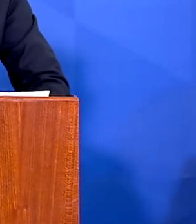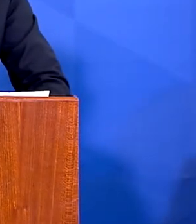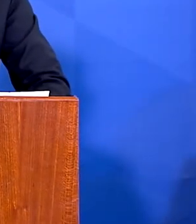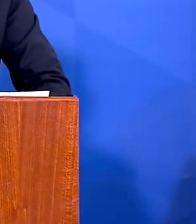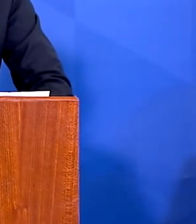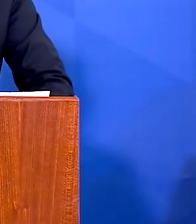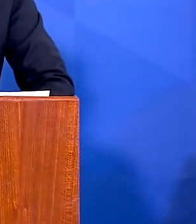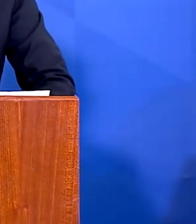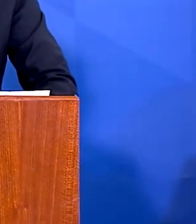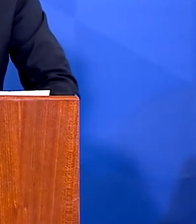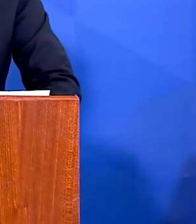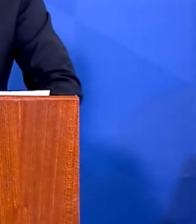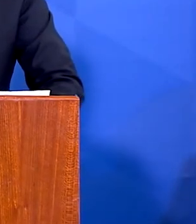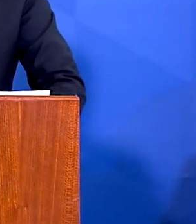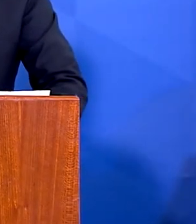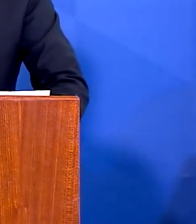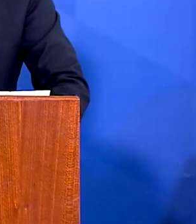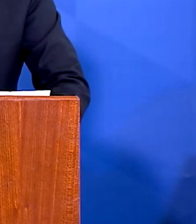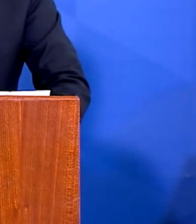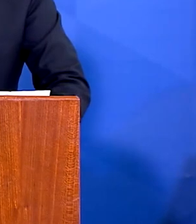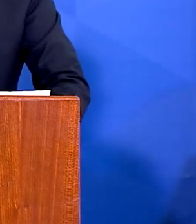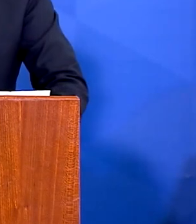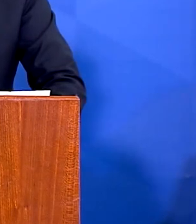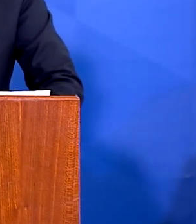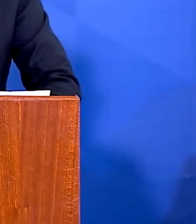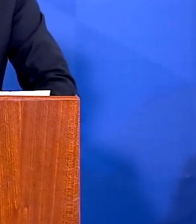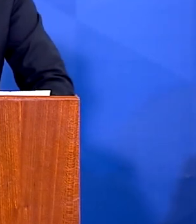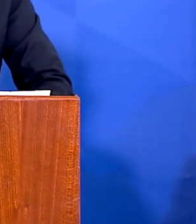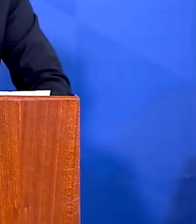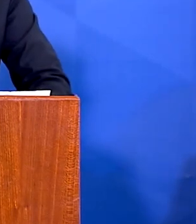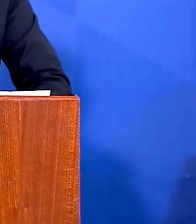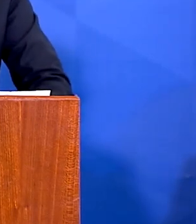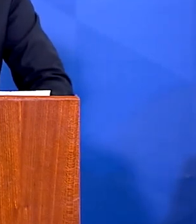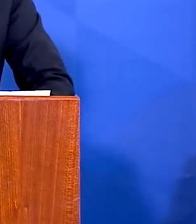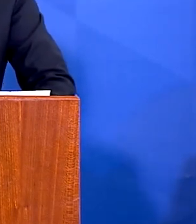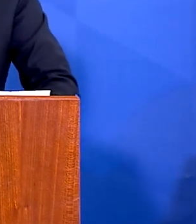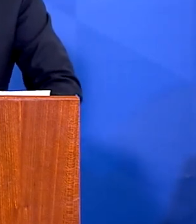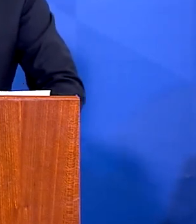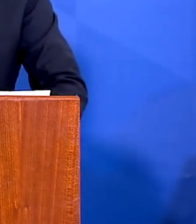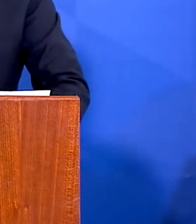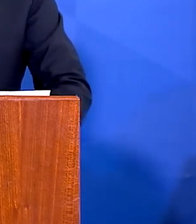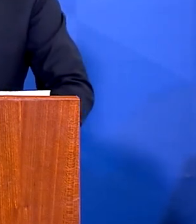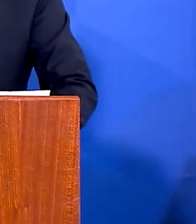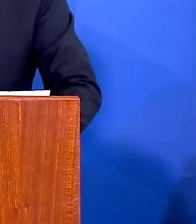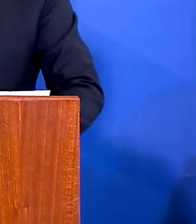papel, esse é o papel não só dos demais poderes, bem como de qualquer cidadão desse Brasil.